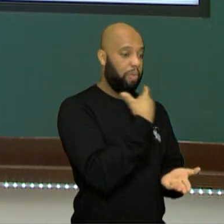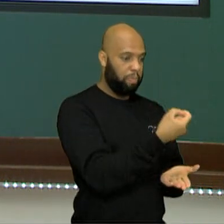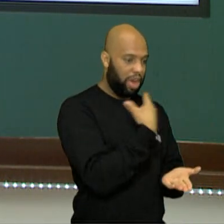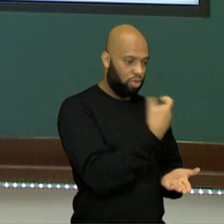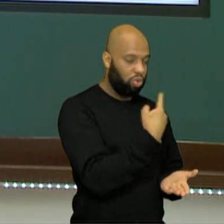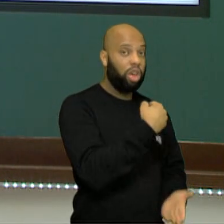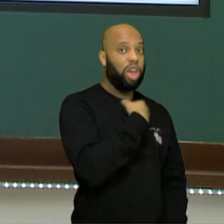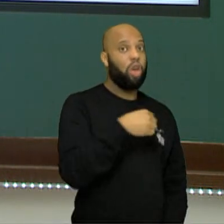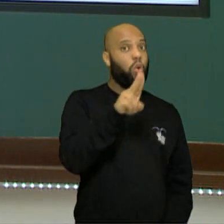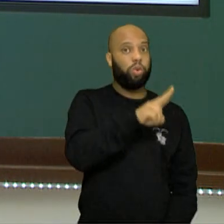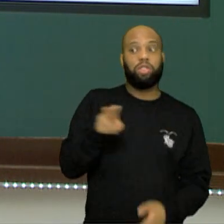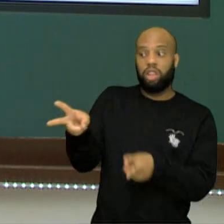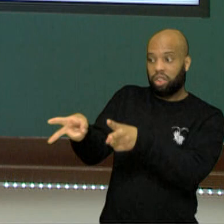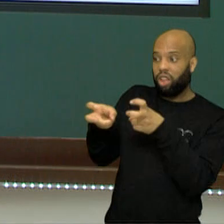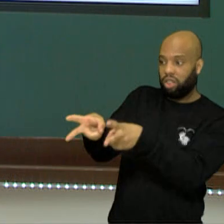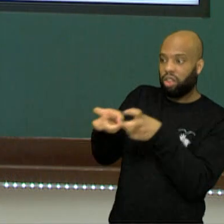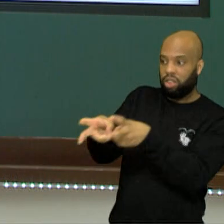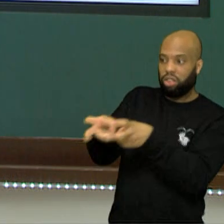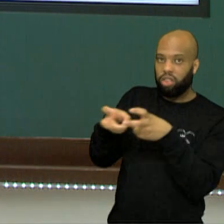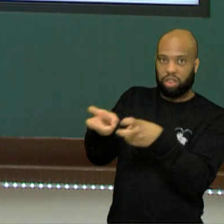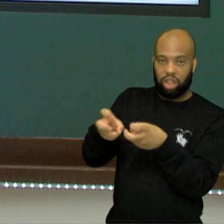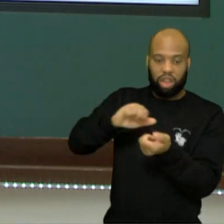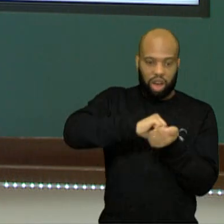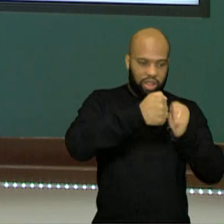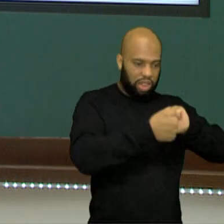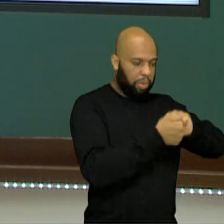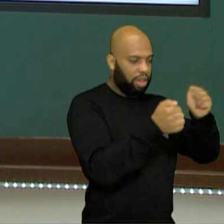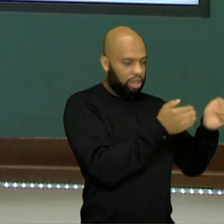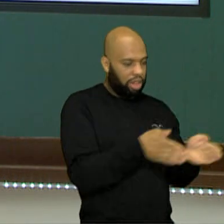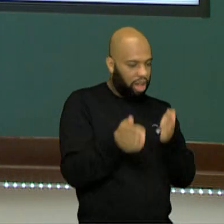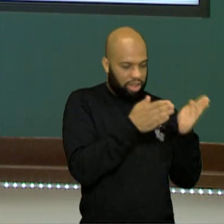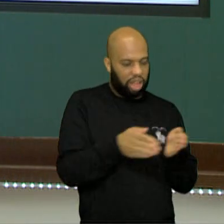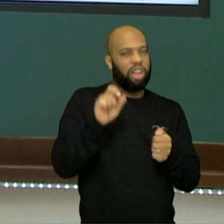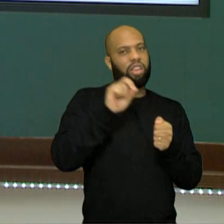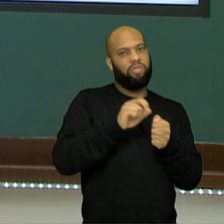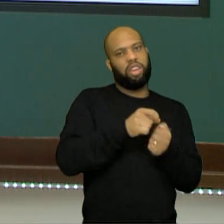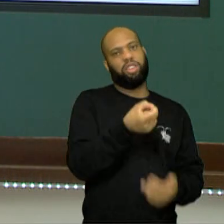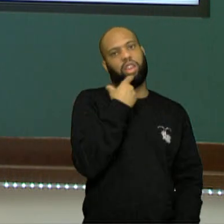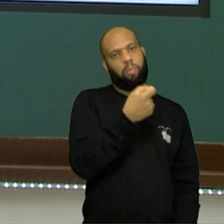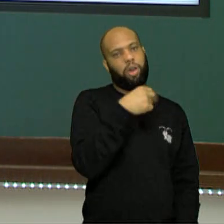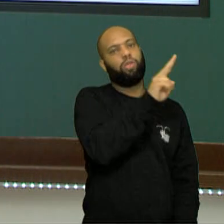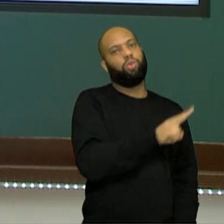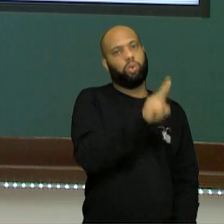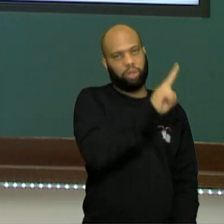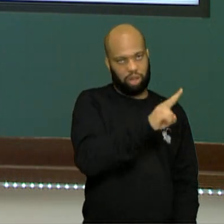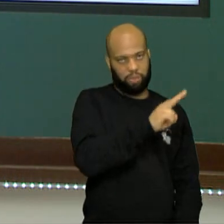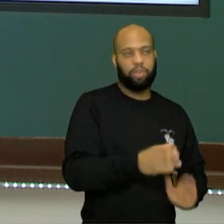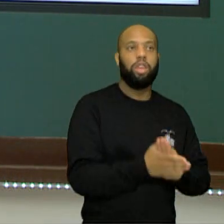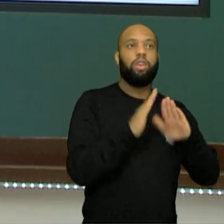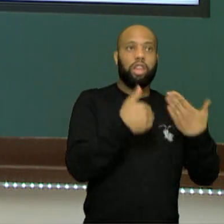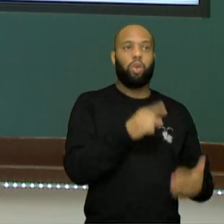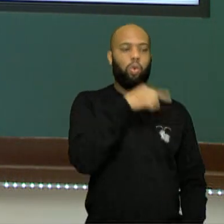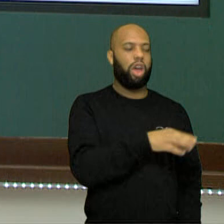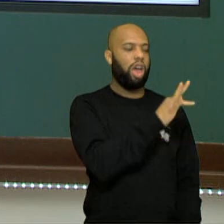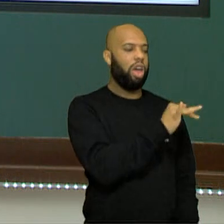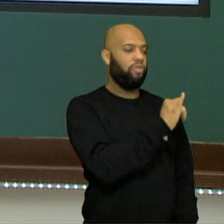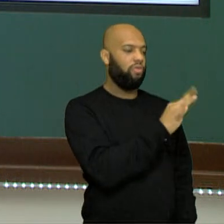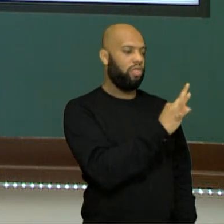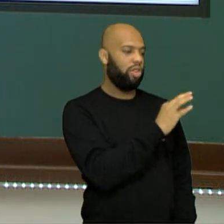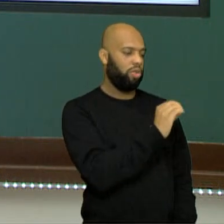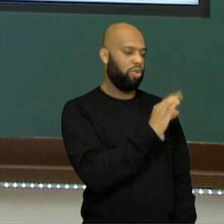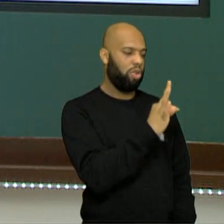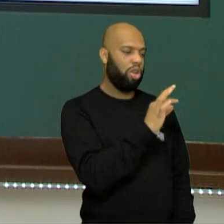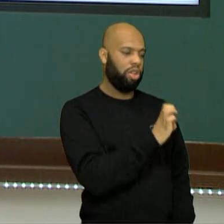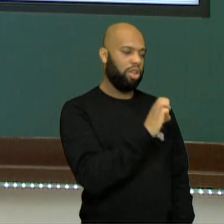medicamento que está sendo produzido a partir dessa planta medicinal, tá? Então, por ser um medicamento,